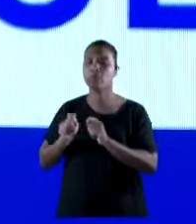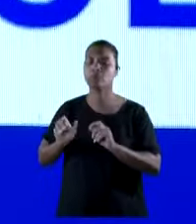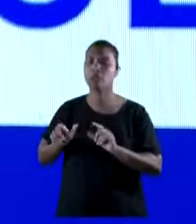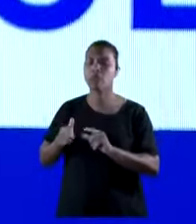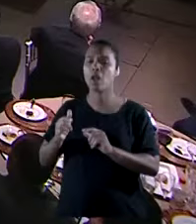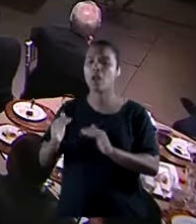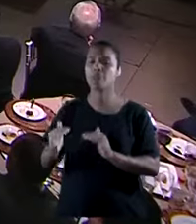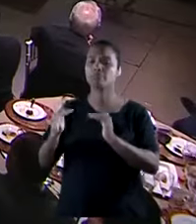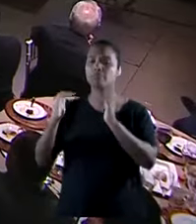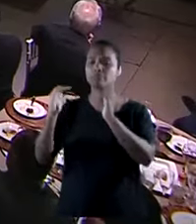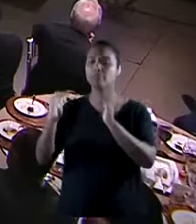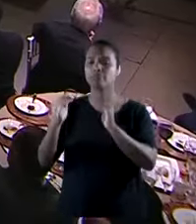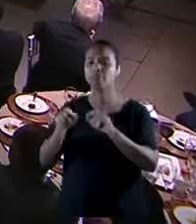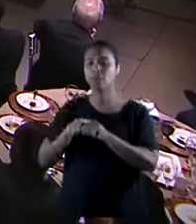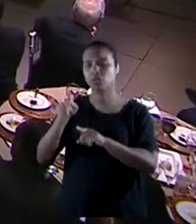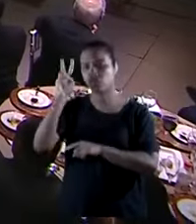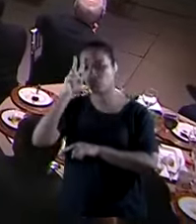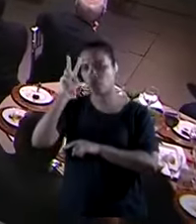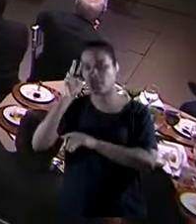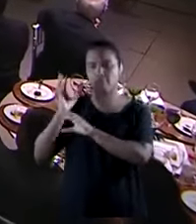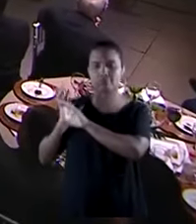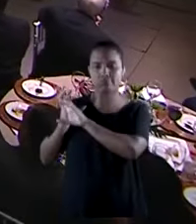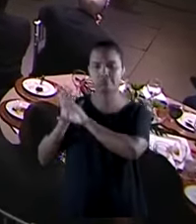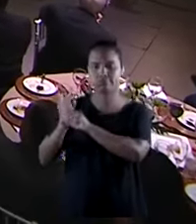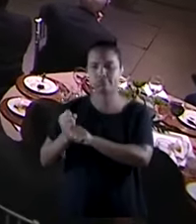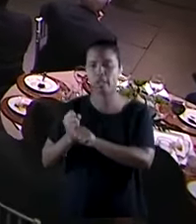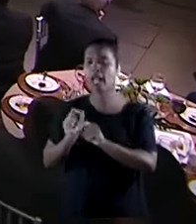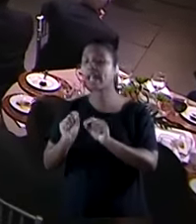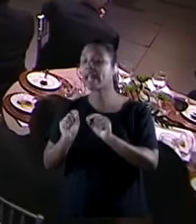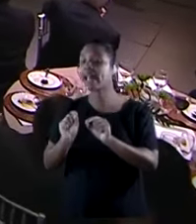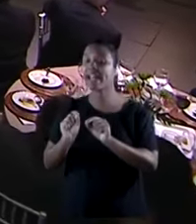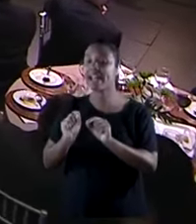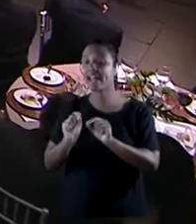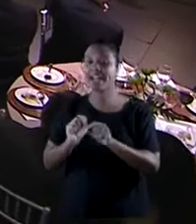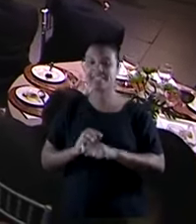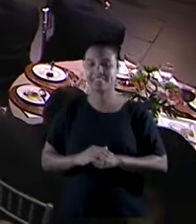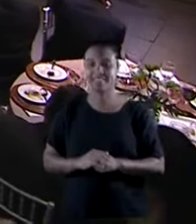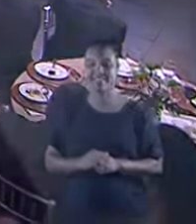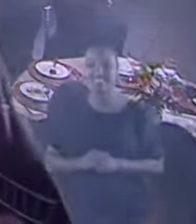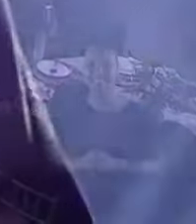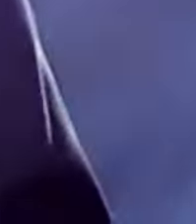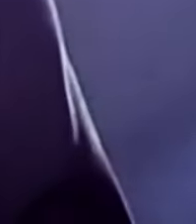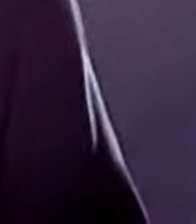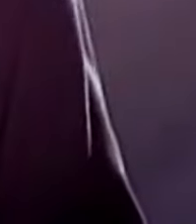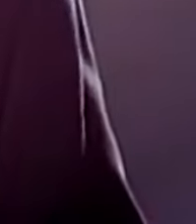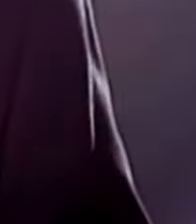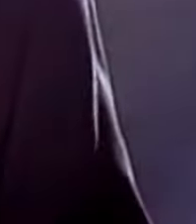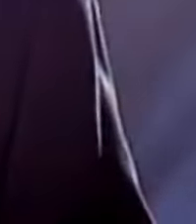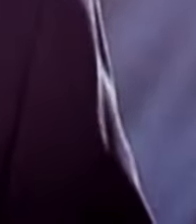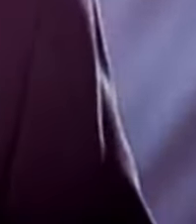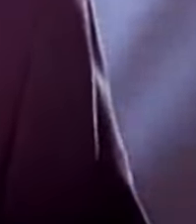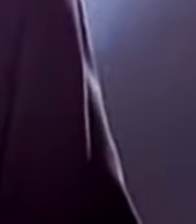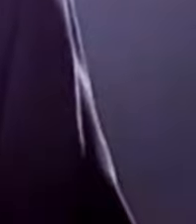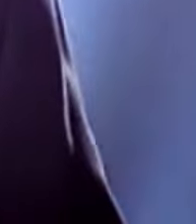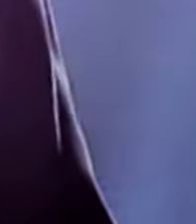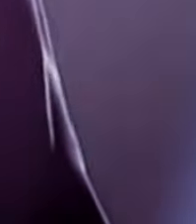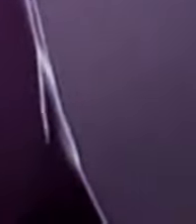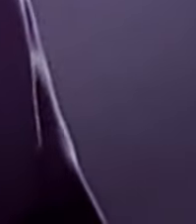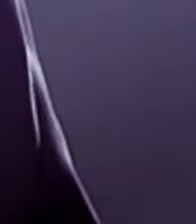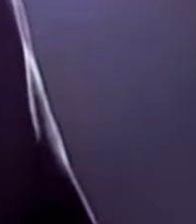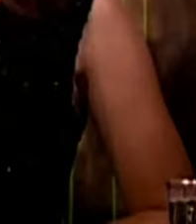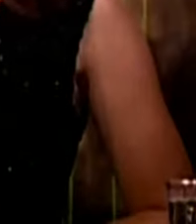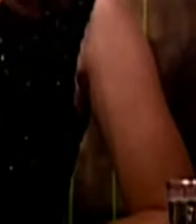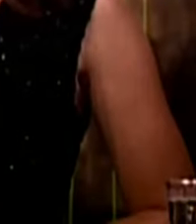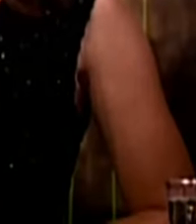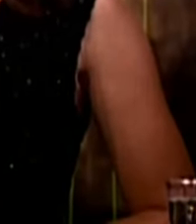É o caso desse cara aqui. Só amigos do Brasil, muito boa noite para